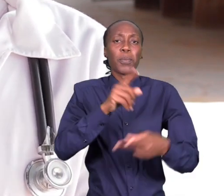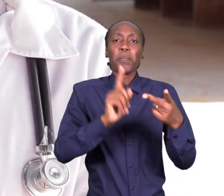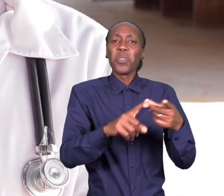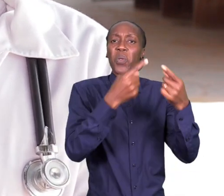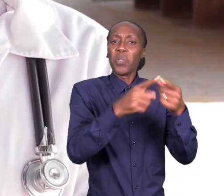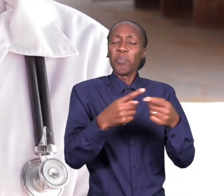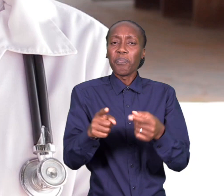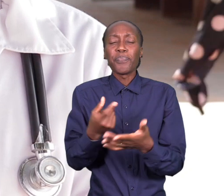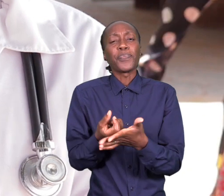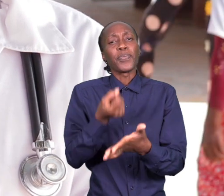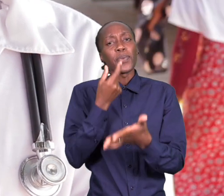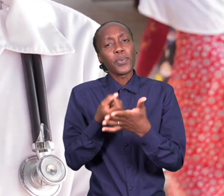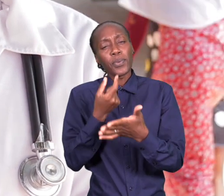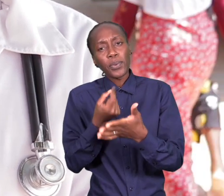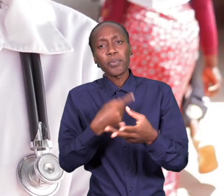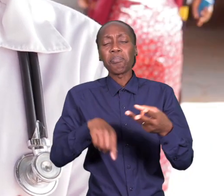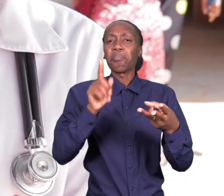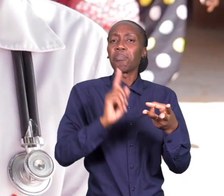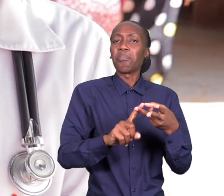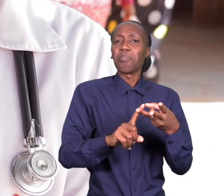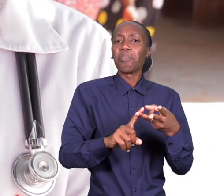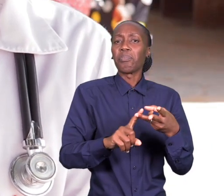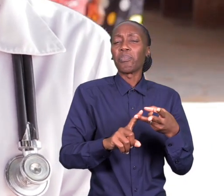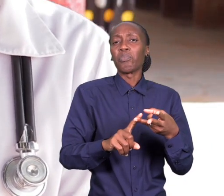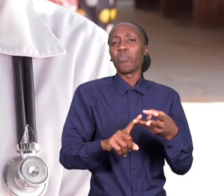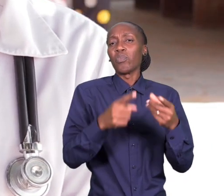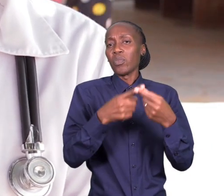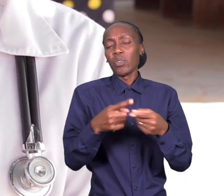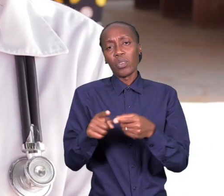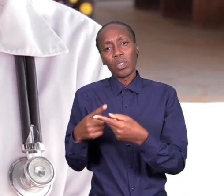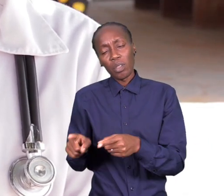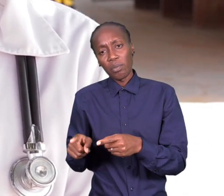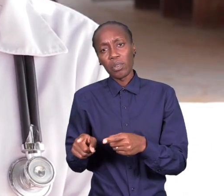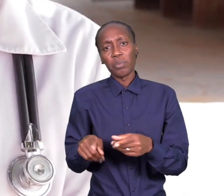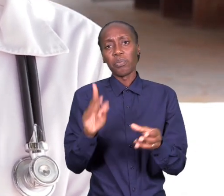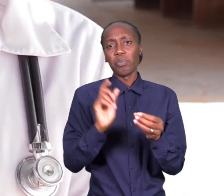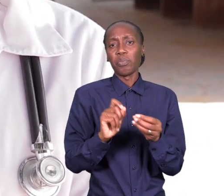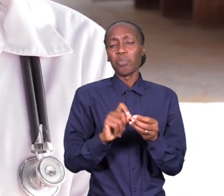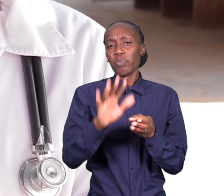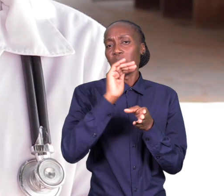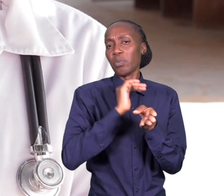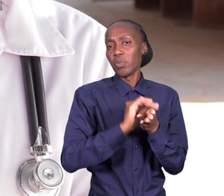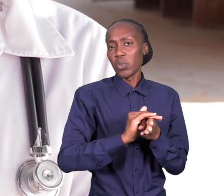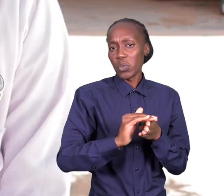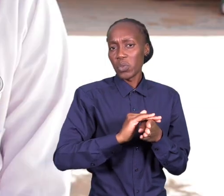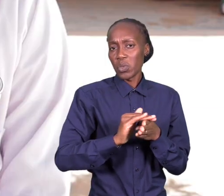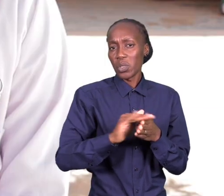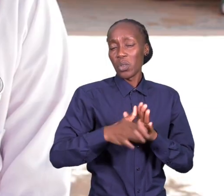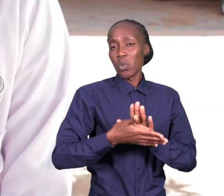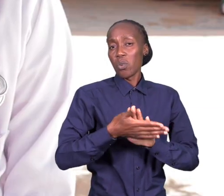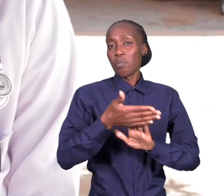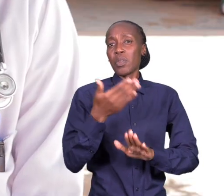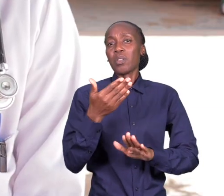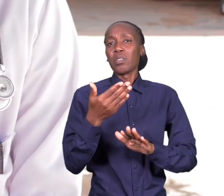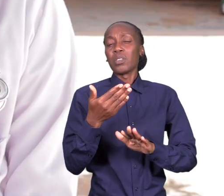mebendazol, okay. Ou com albendazol, que agora estamos a utilizar. A partir